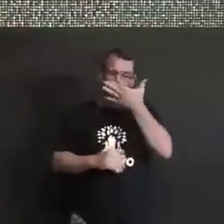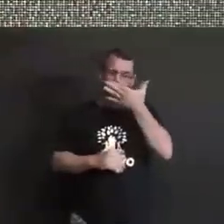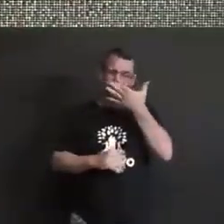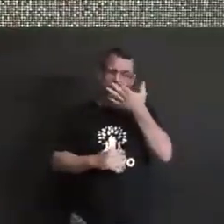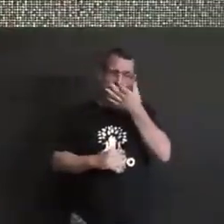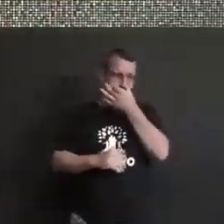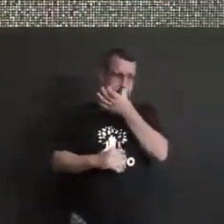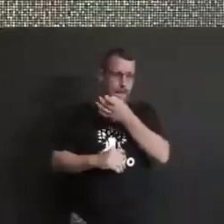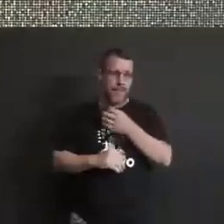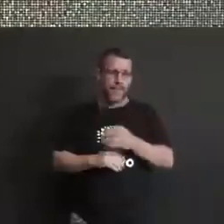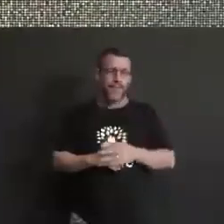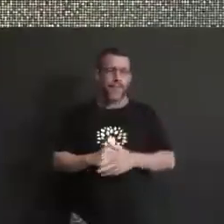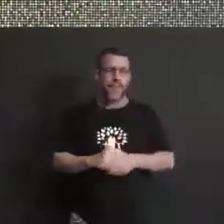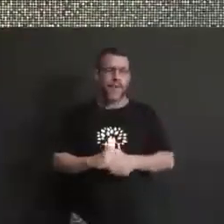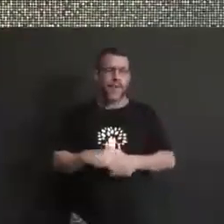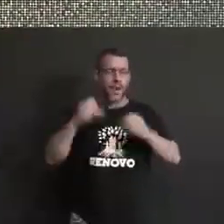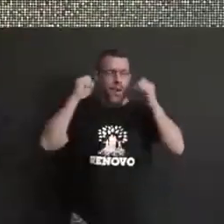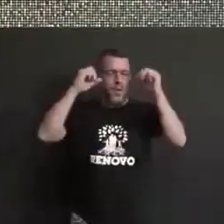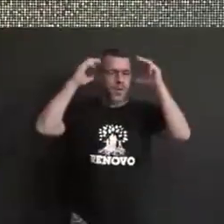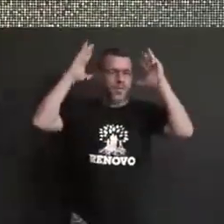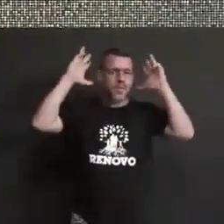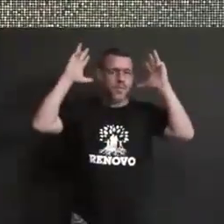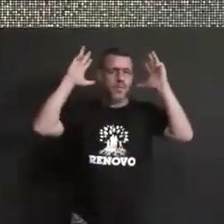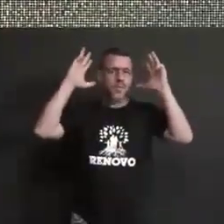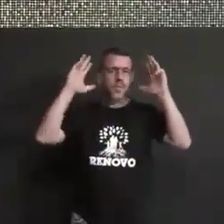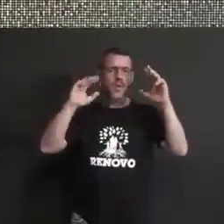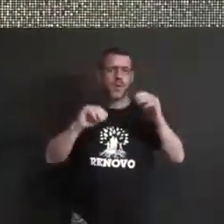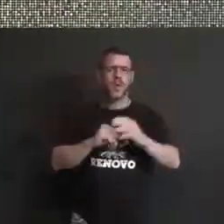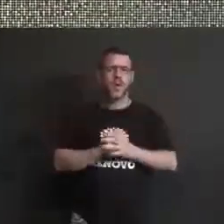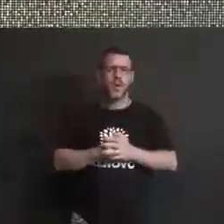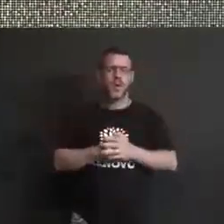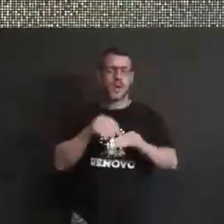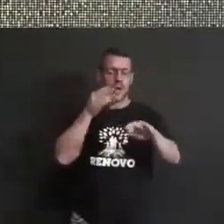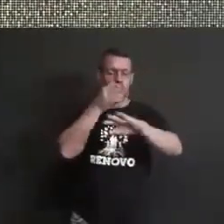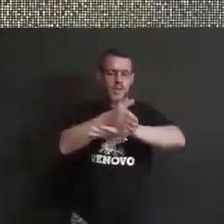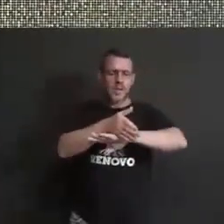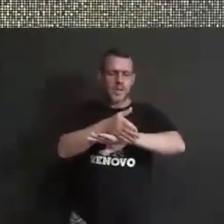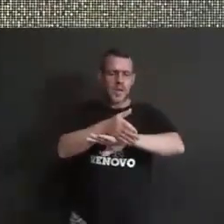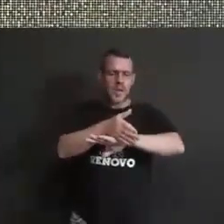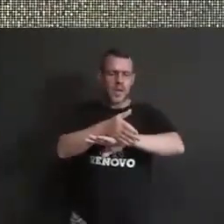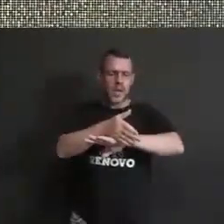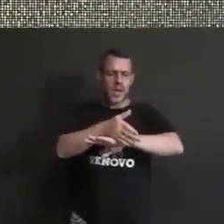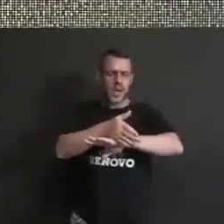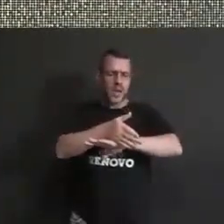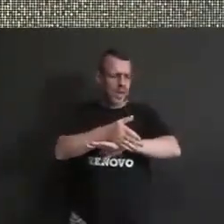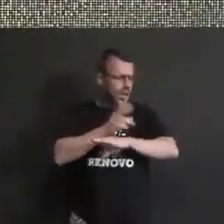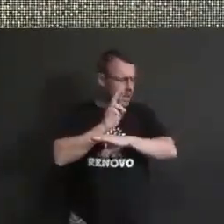E daí Moisés entra numa briga